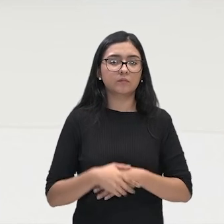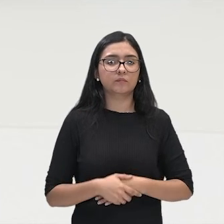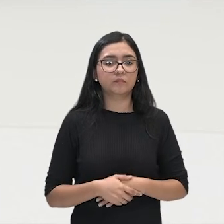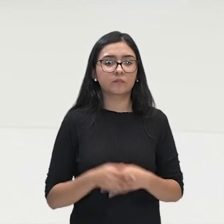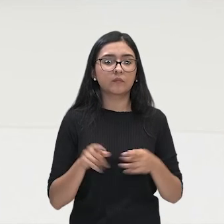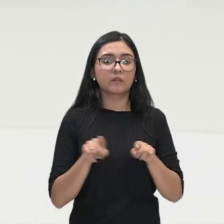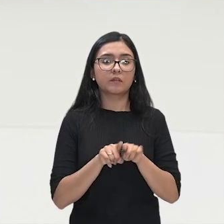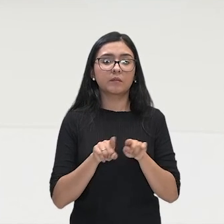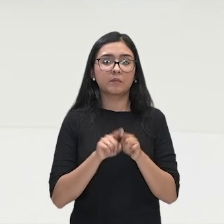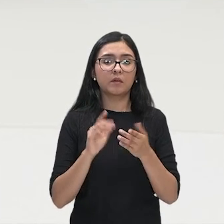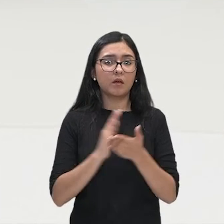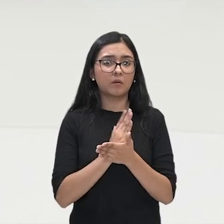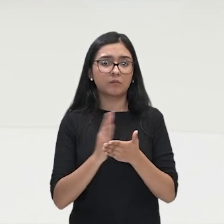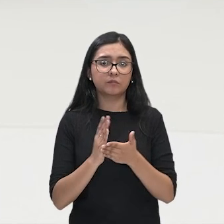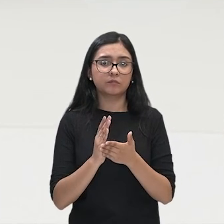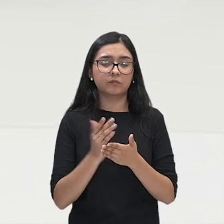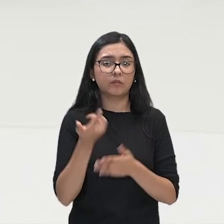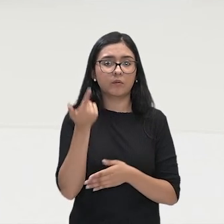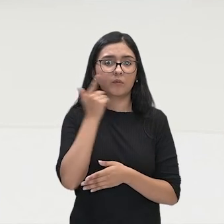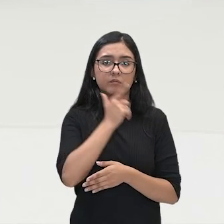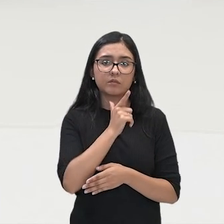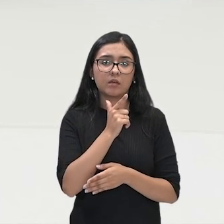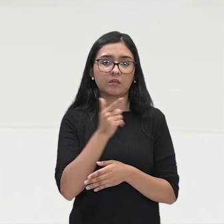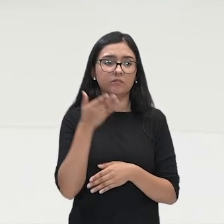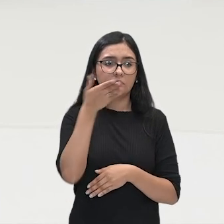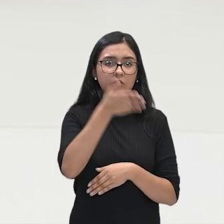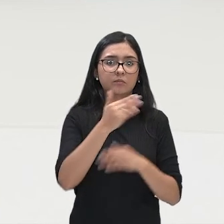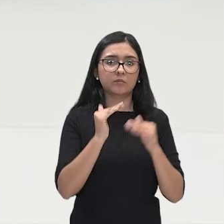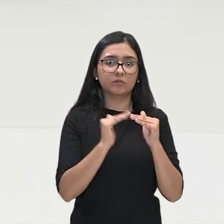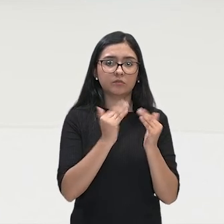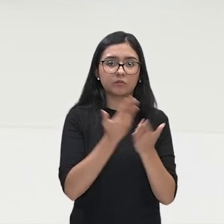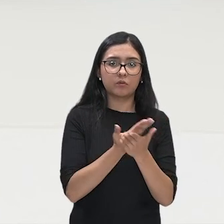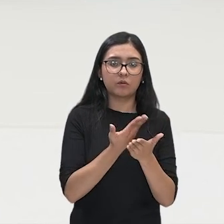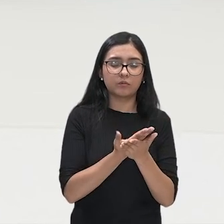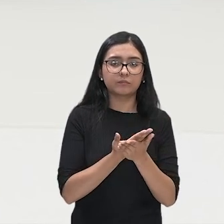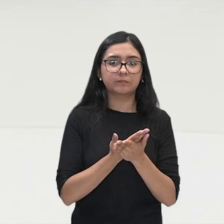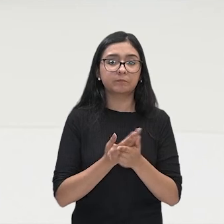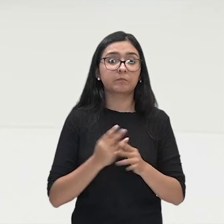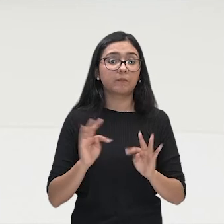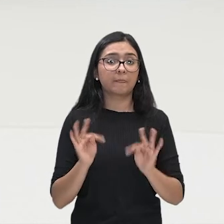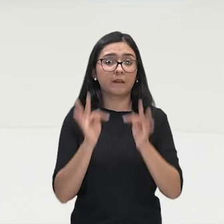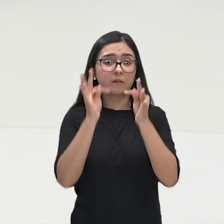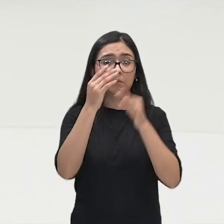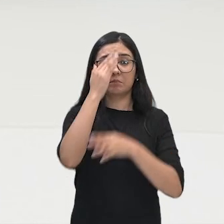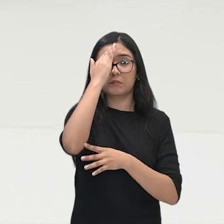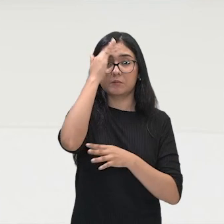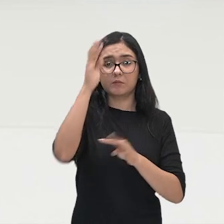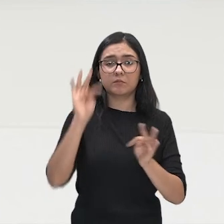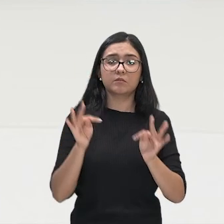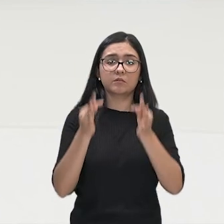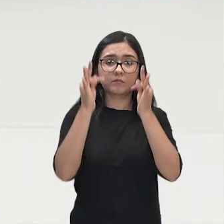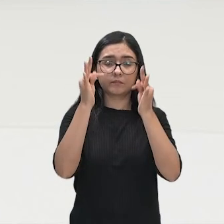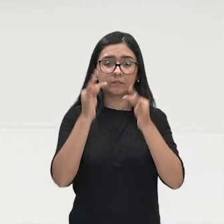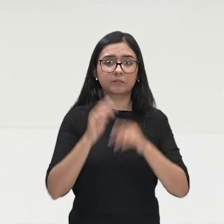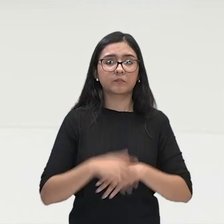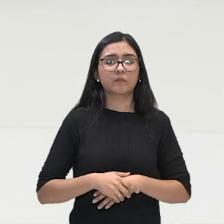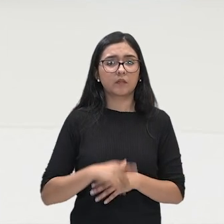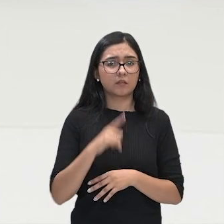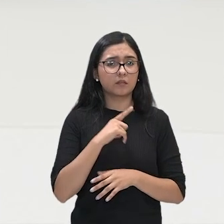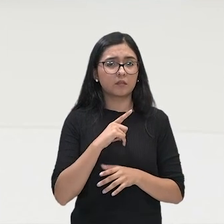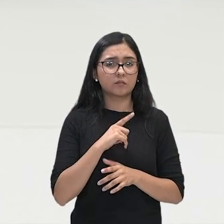nem conseguem chegar nela. A tecnologia, principalmente, muita gente ainda não